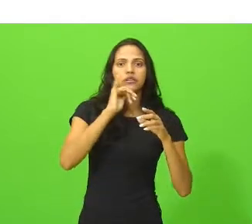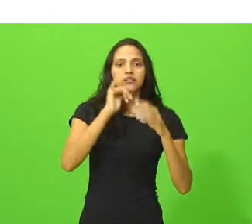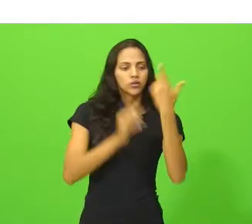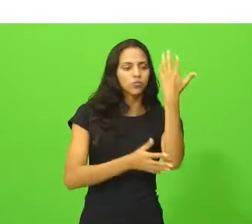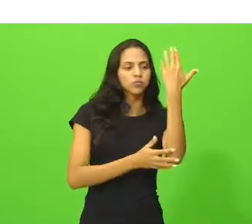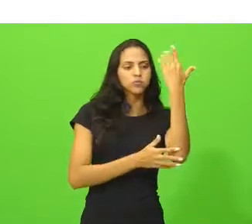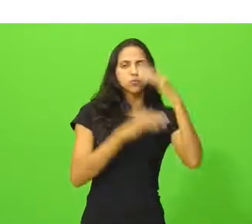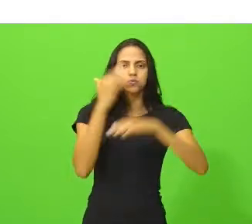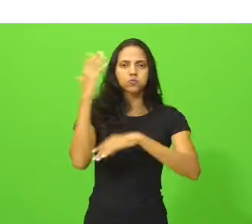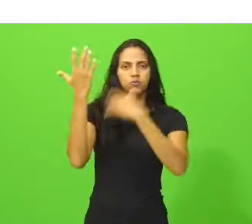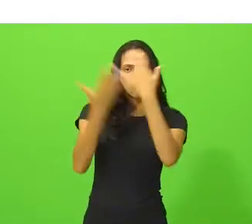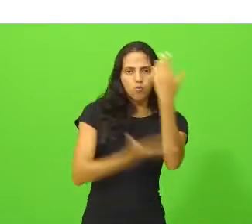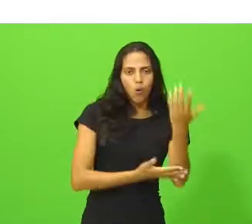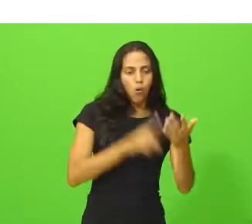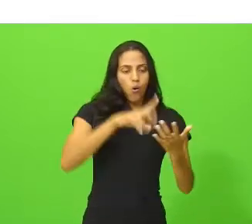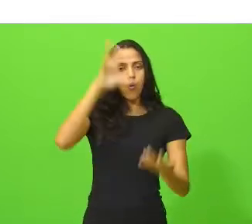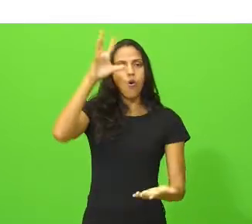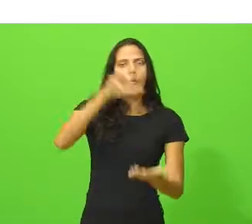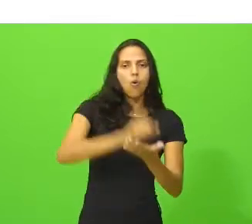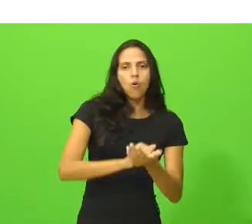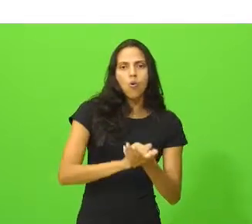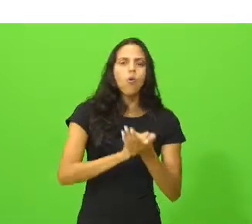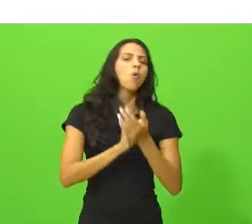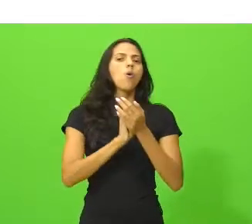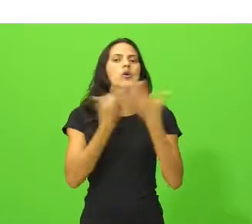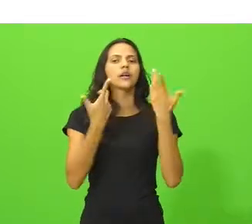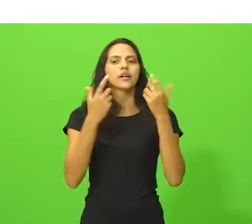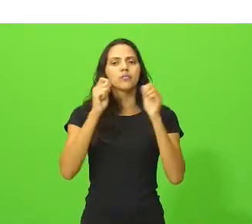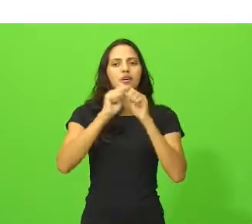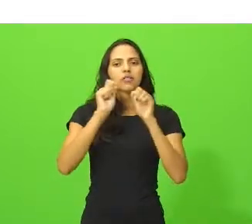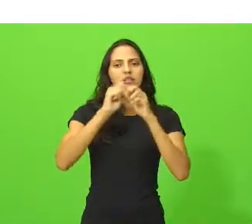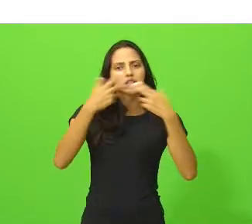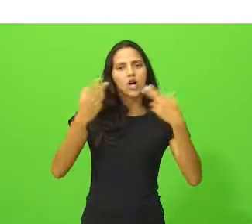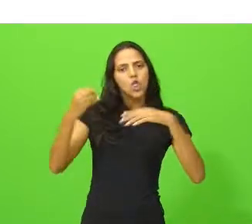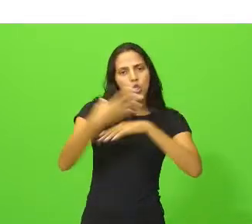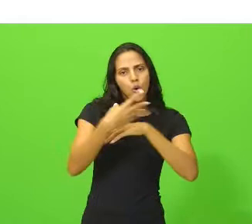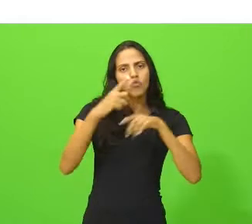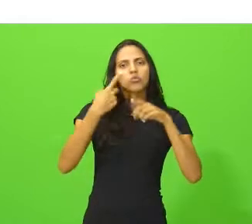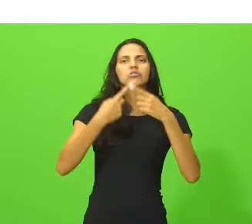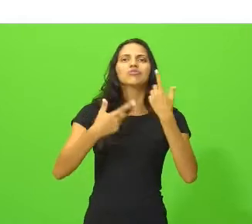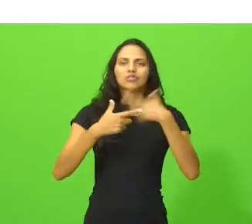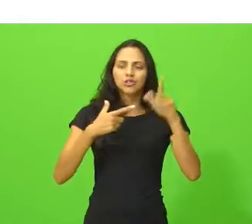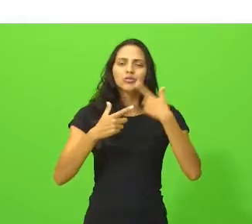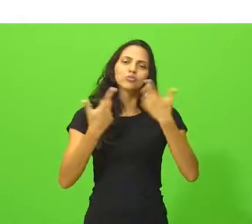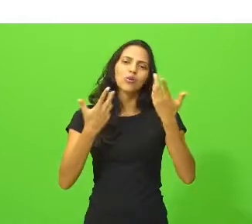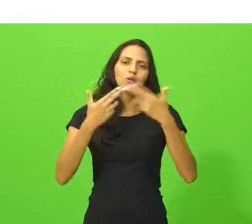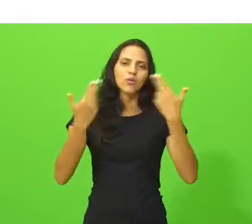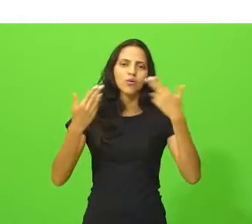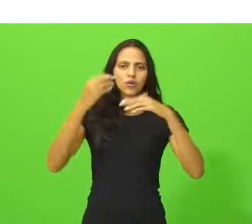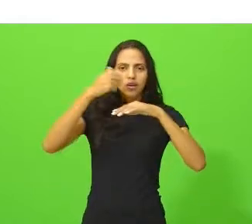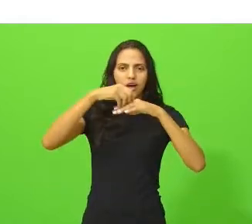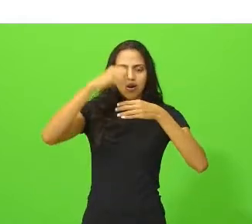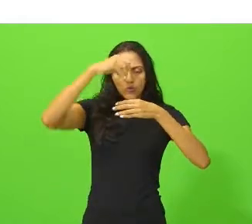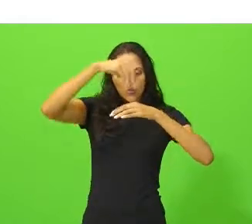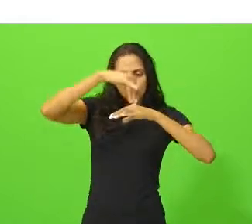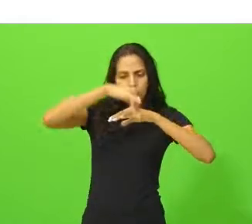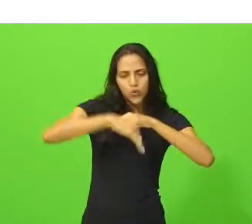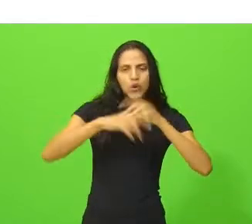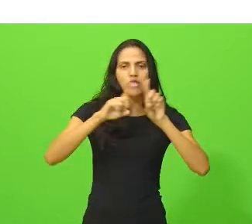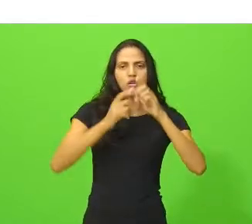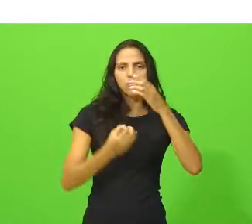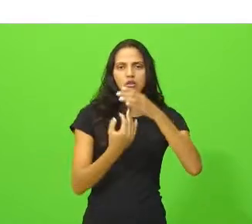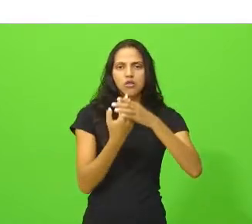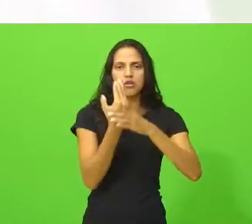desmatadas e o aumento de produtividade das pastagens podem contribuir para a redução do desmatamento